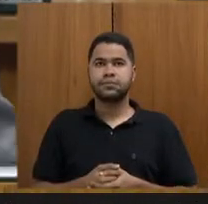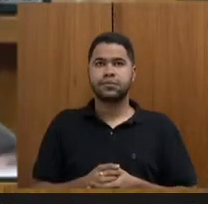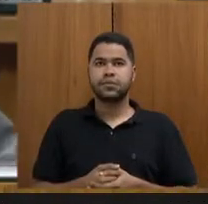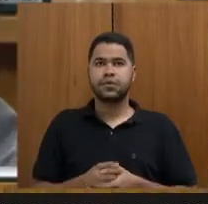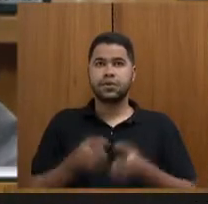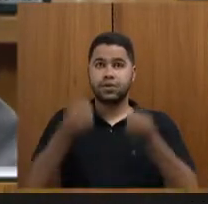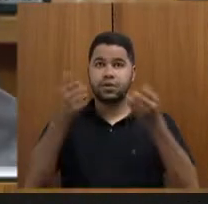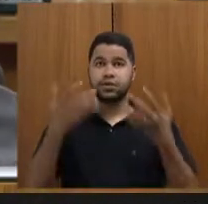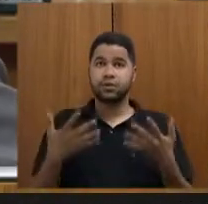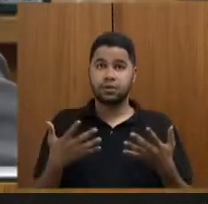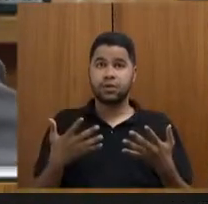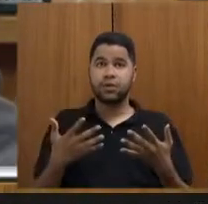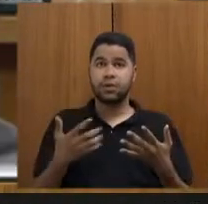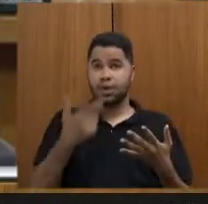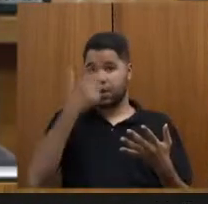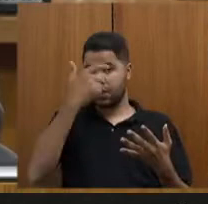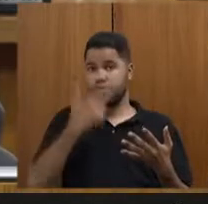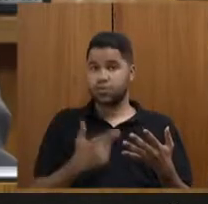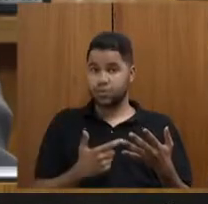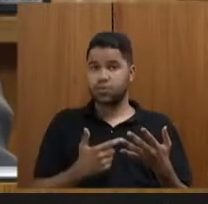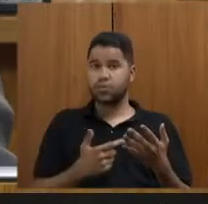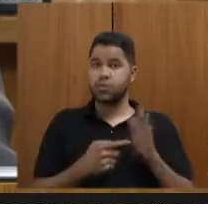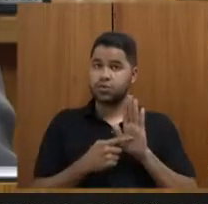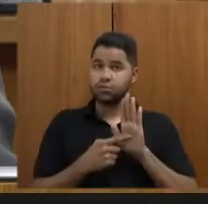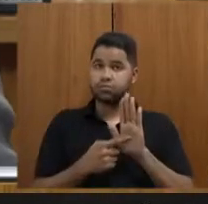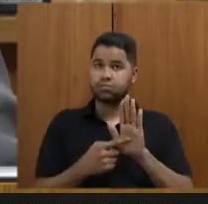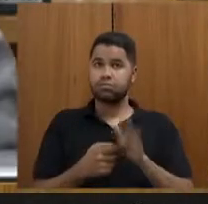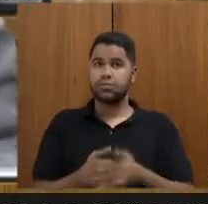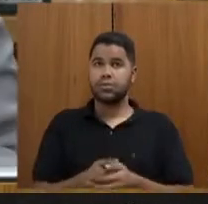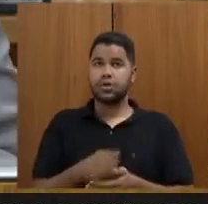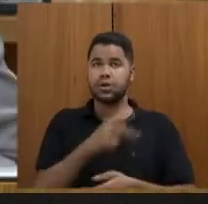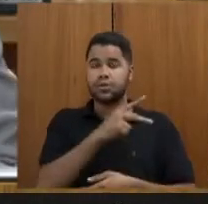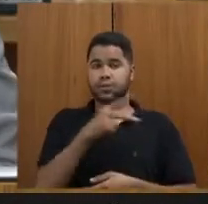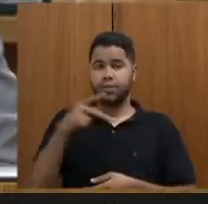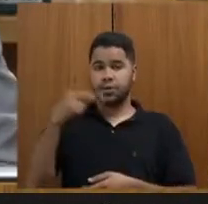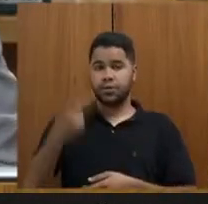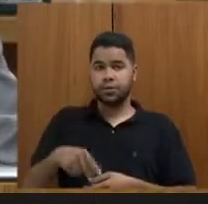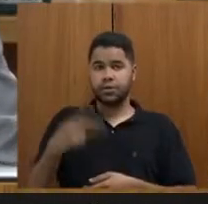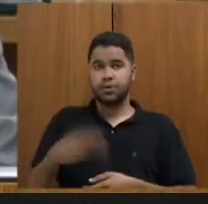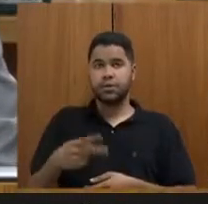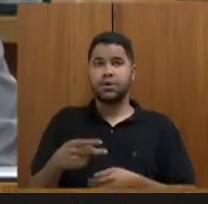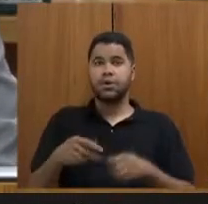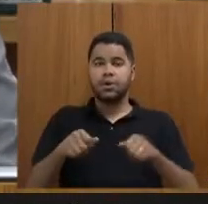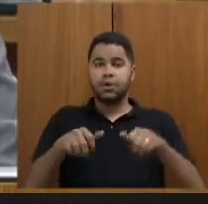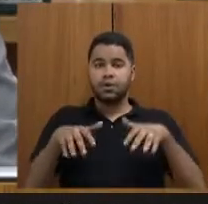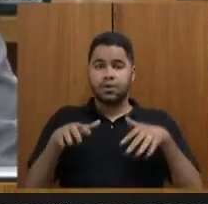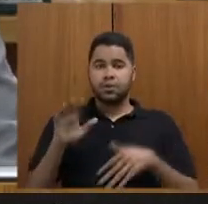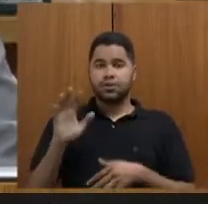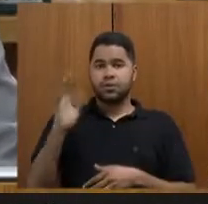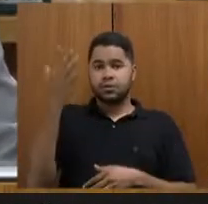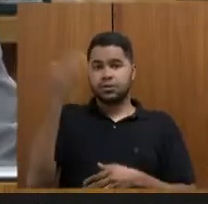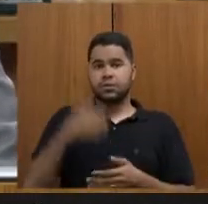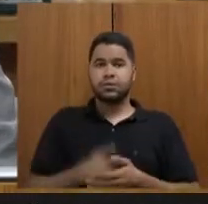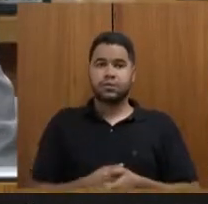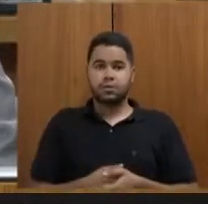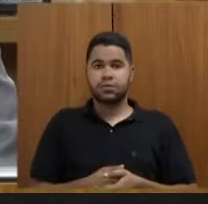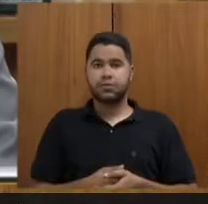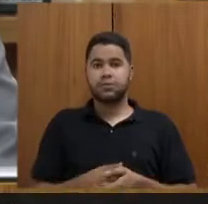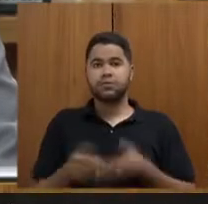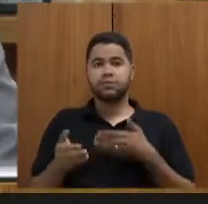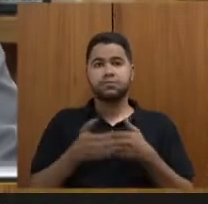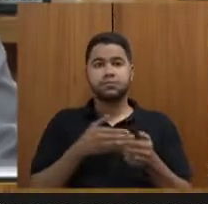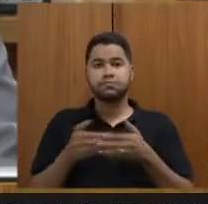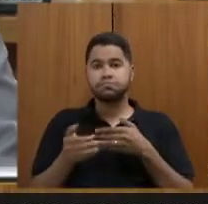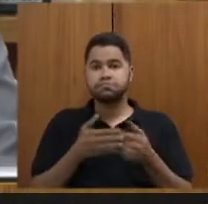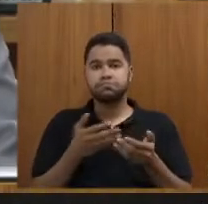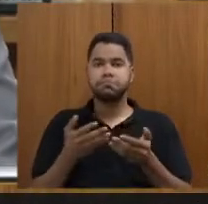dizer que as atitudes que a senhora deva tomar presidindo essa sessão, em qualquer circunstância, seja com qualquer pessoa, seja